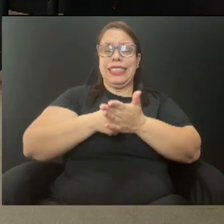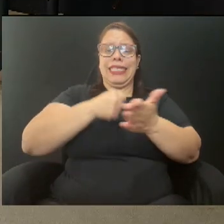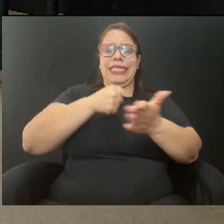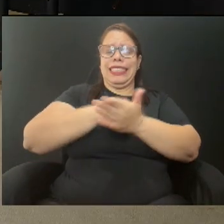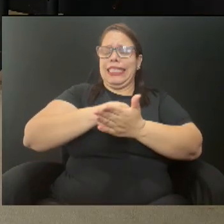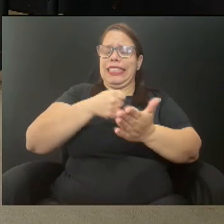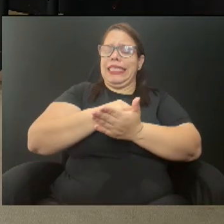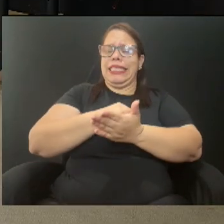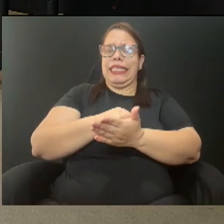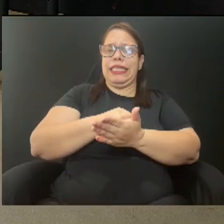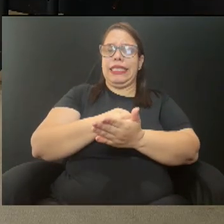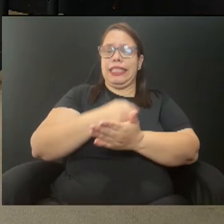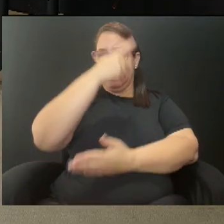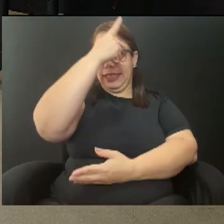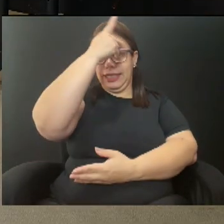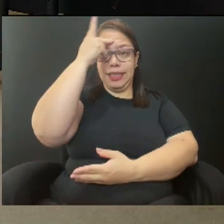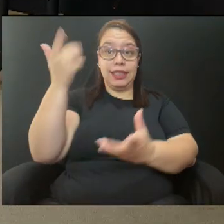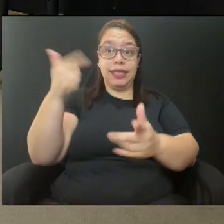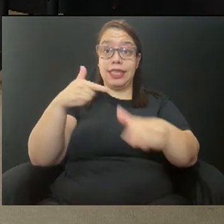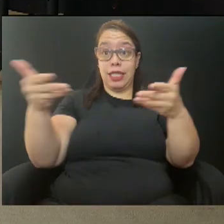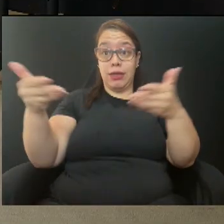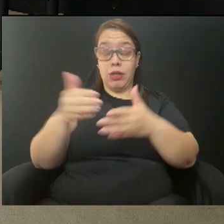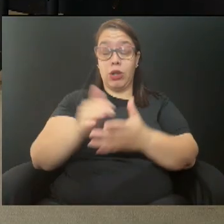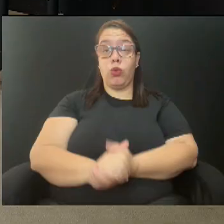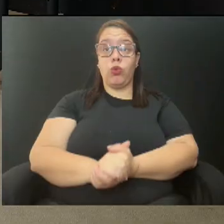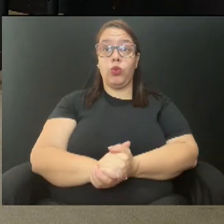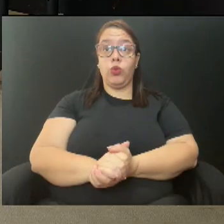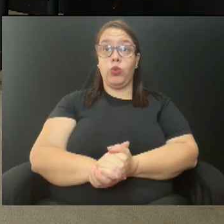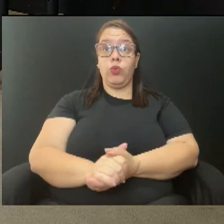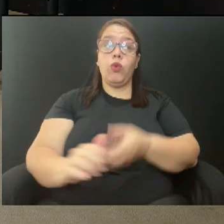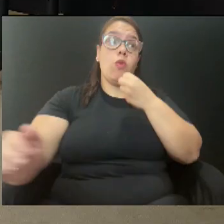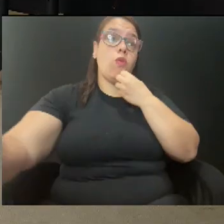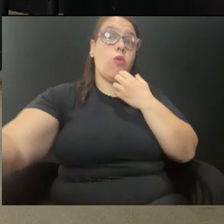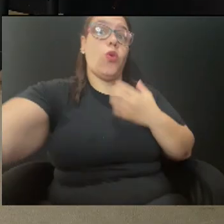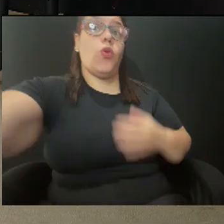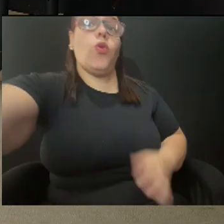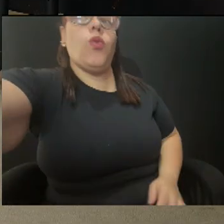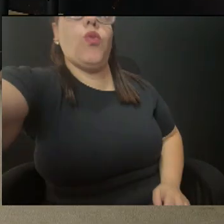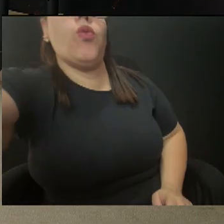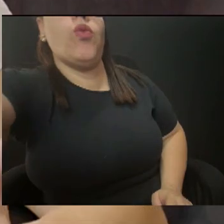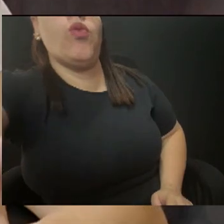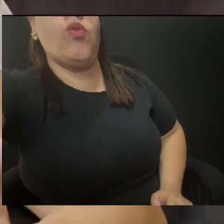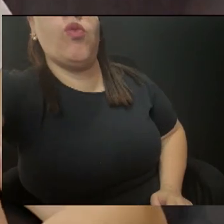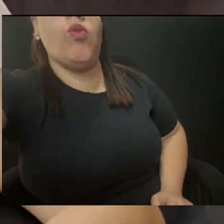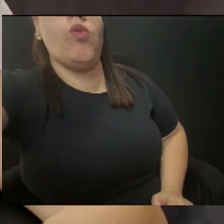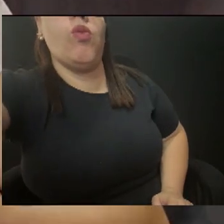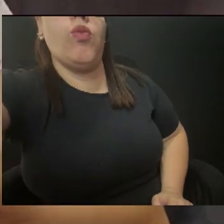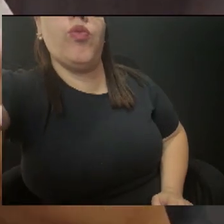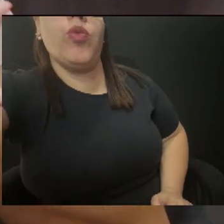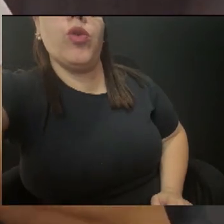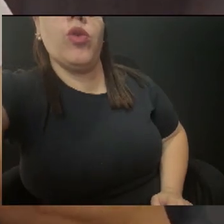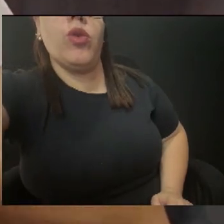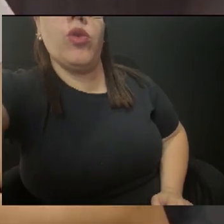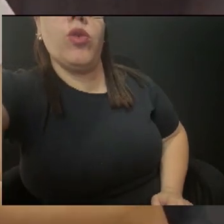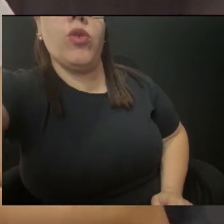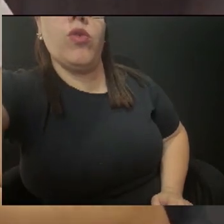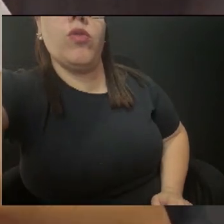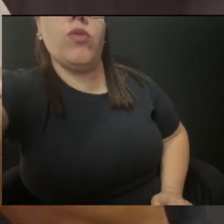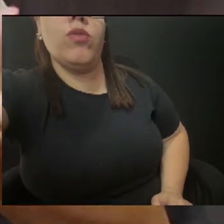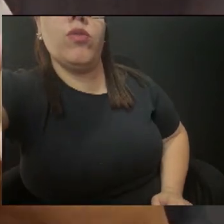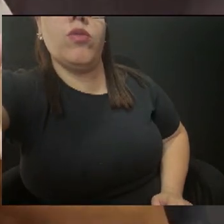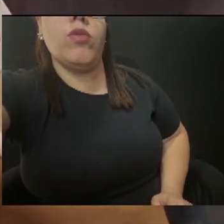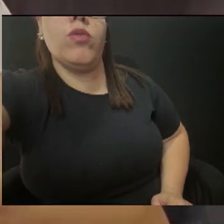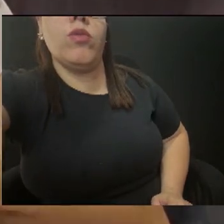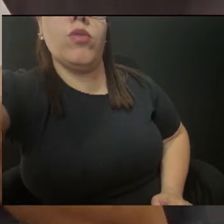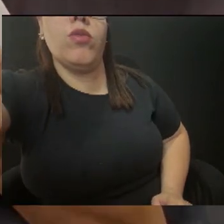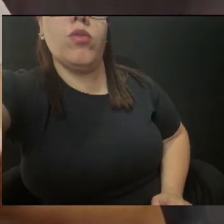quer trabalhar hoje? Bom, bem composta por você, Mirna. Realmente hoje as leis estão ainda muito